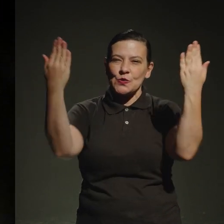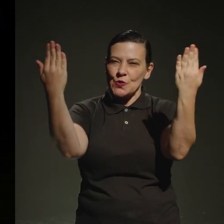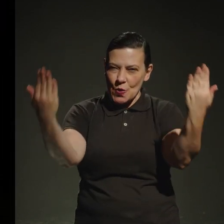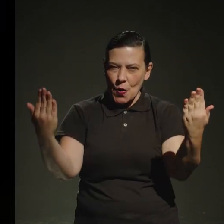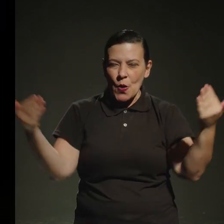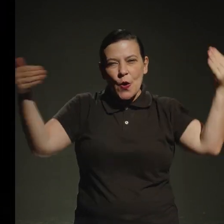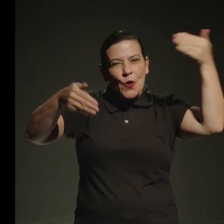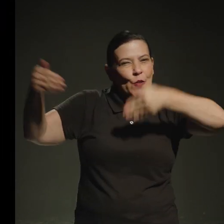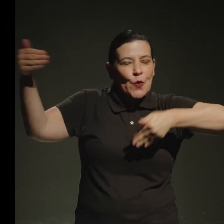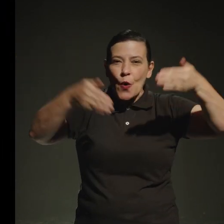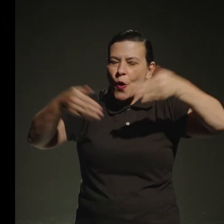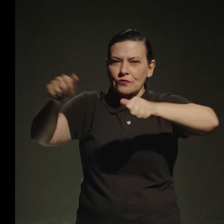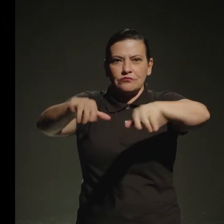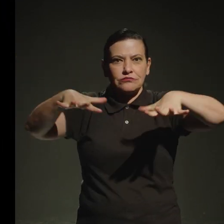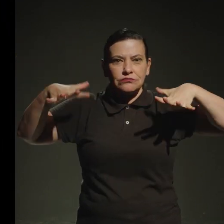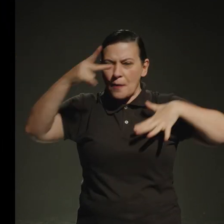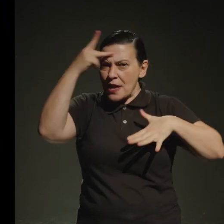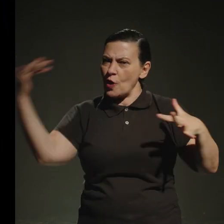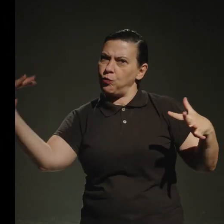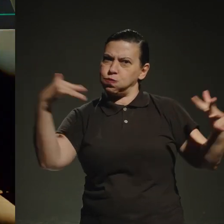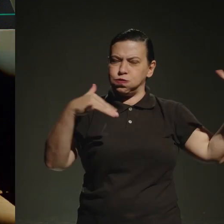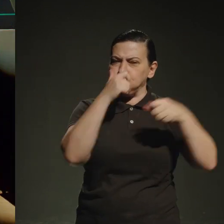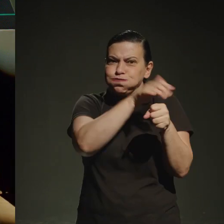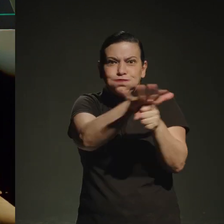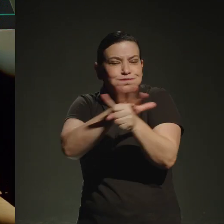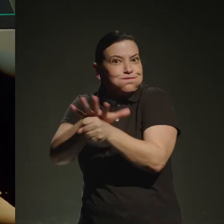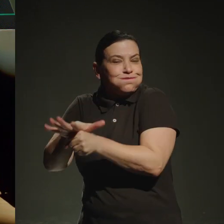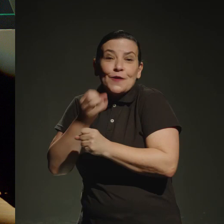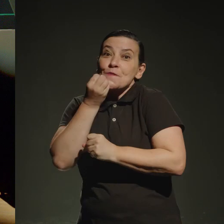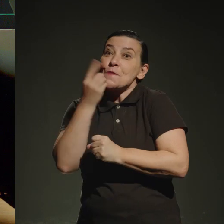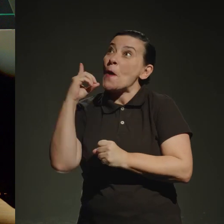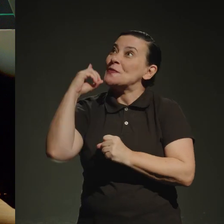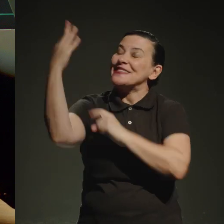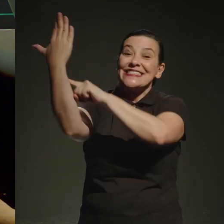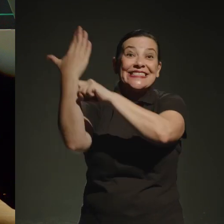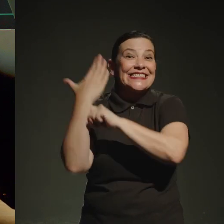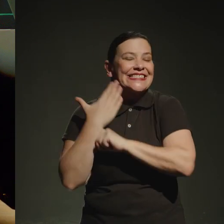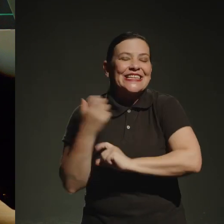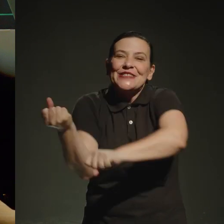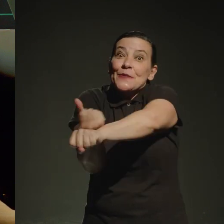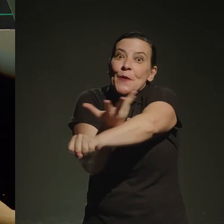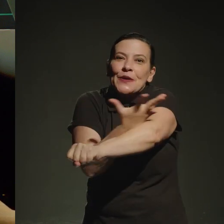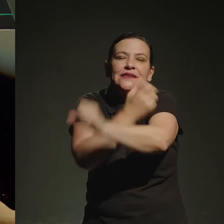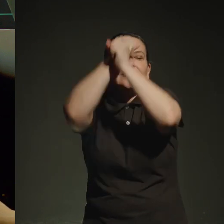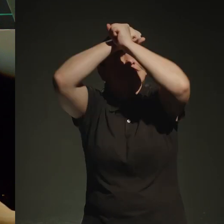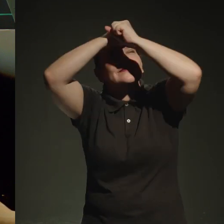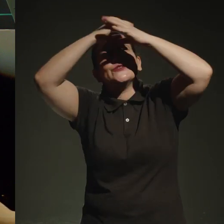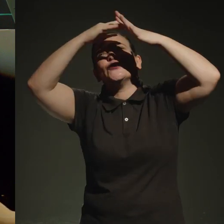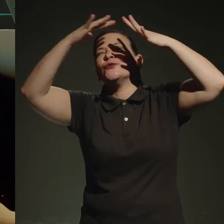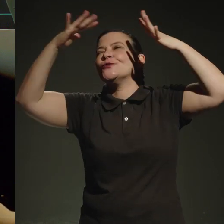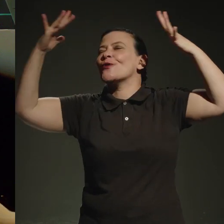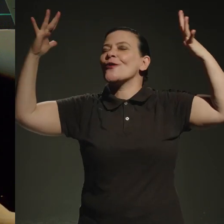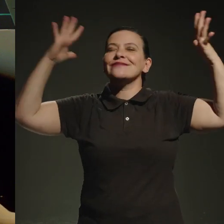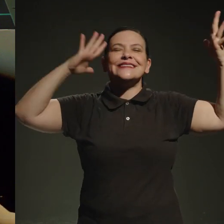Era uma vez um ator. Muito ensaio, muito palco, muita luz, muita coxia, muito bastidor,